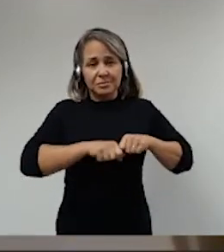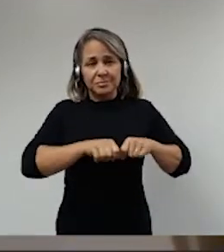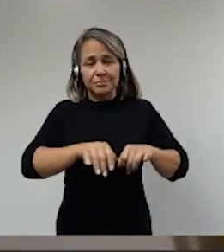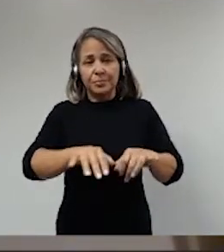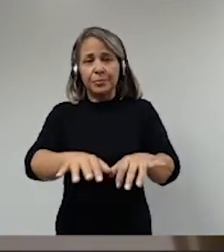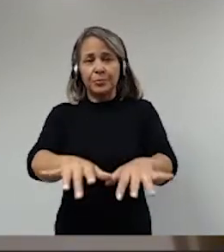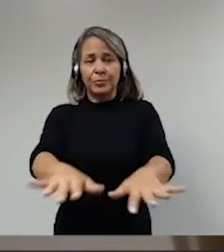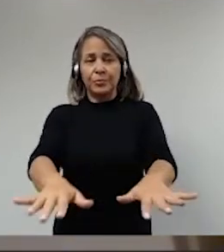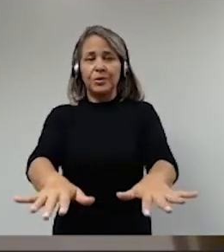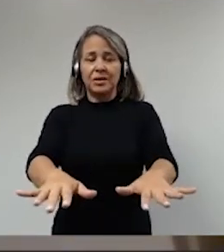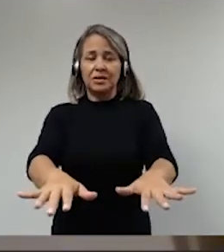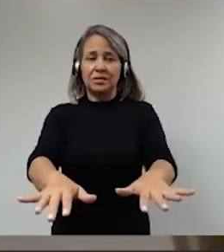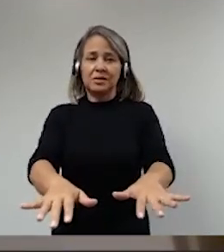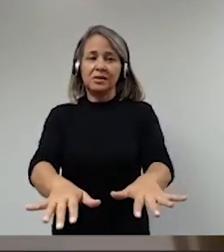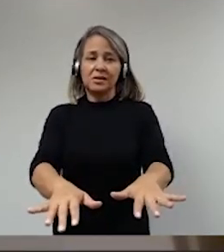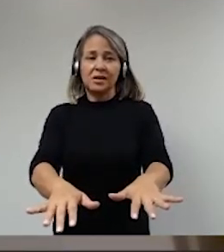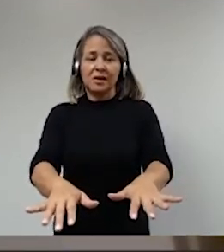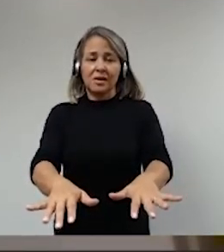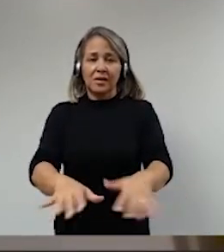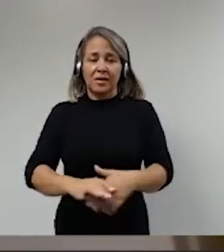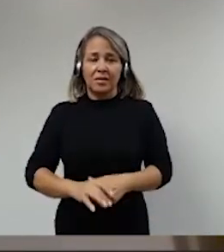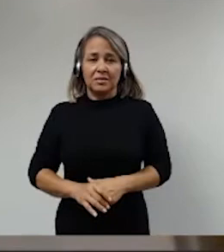extremamente